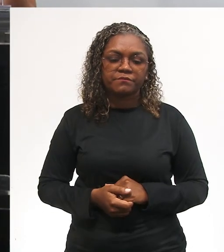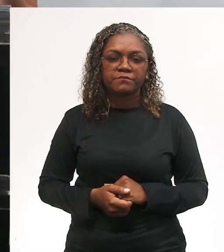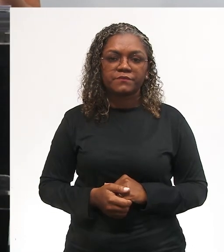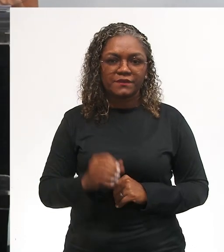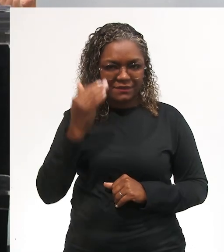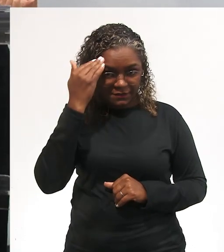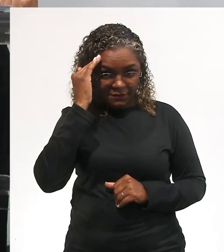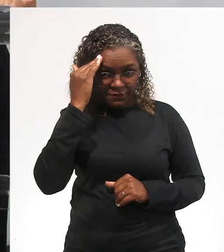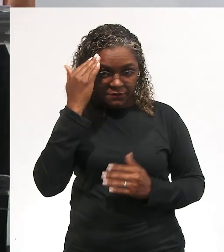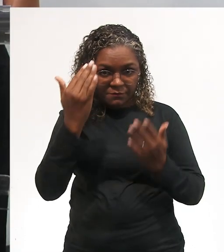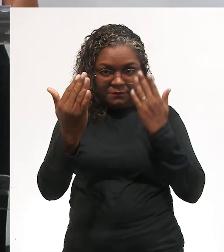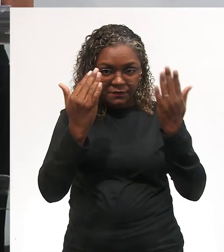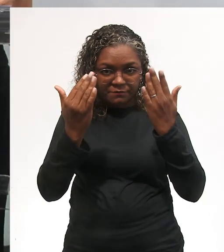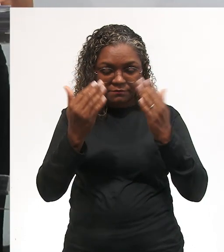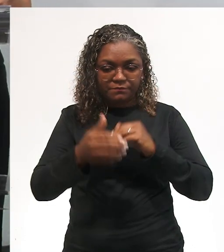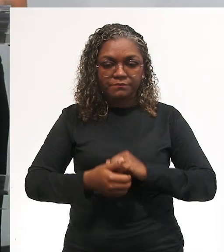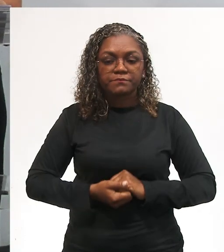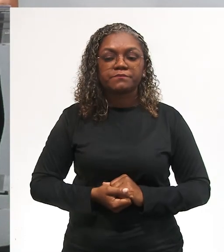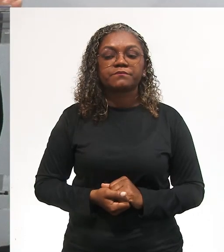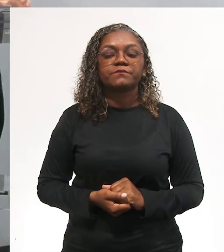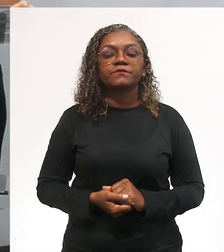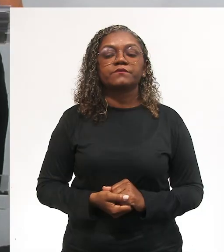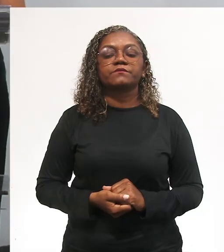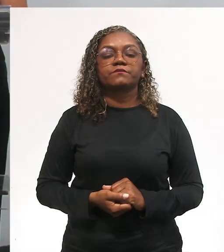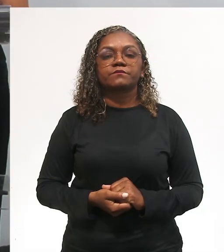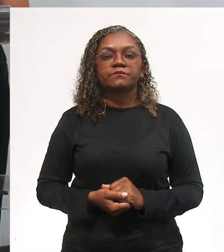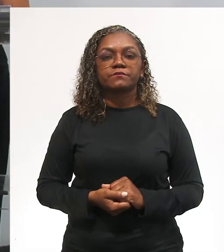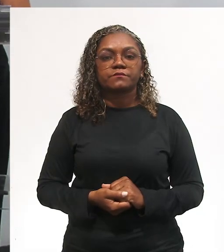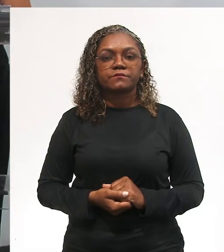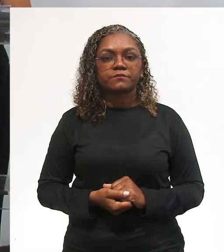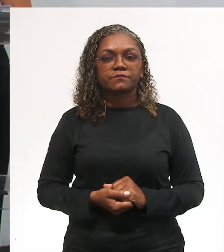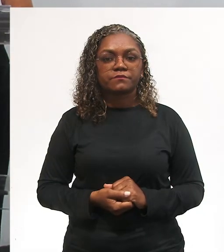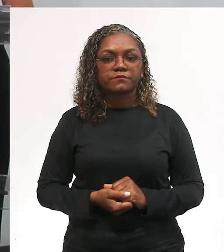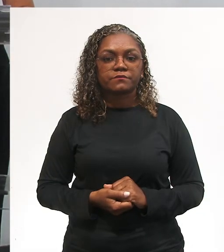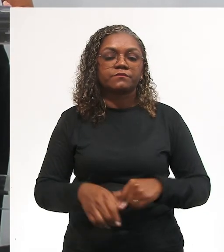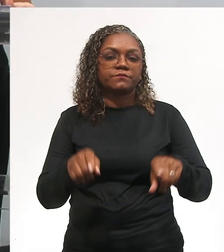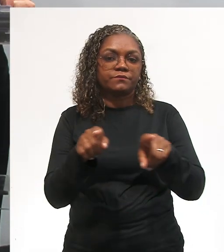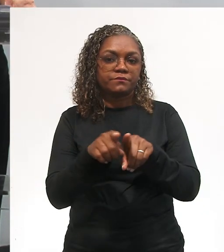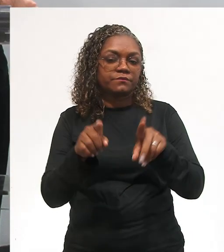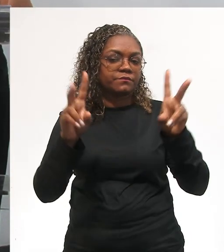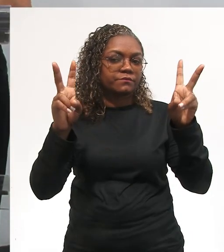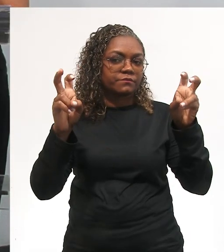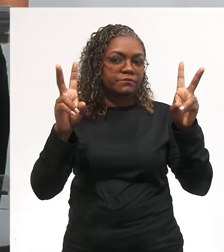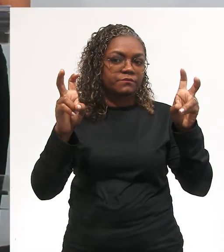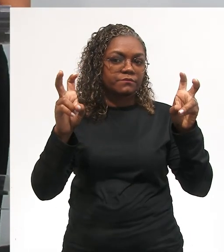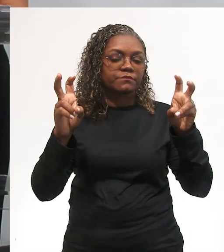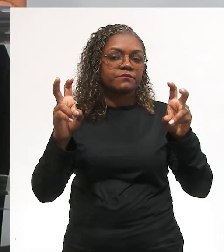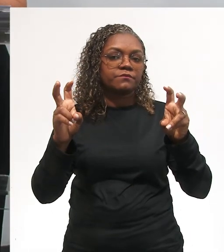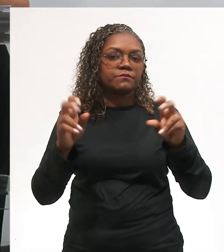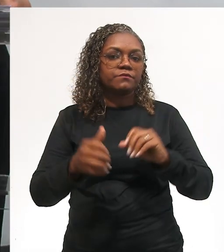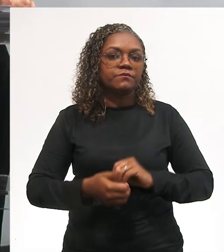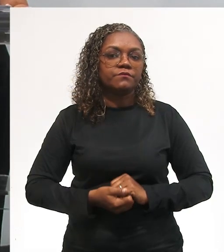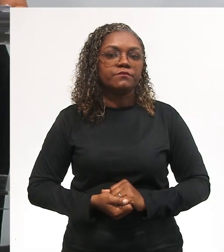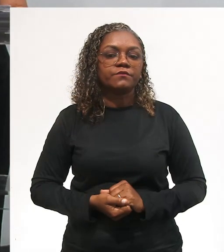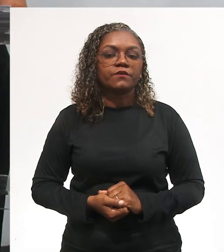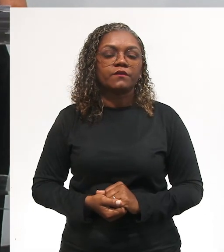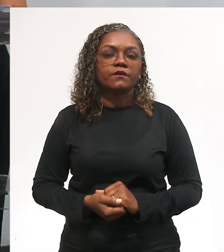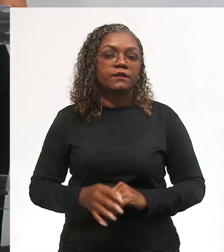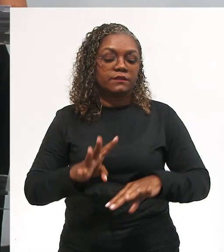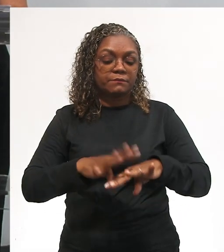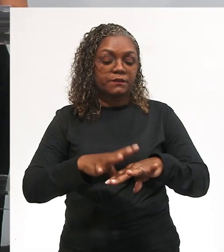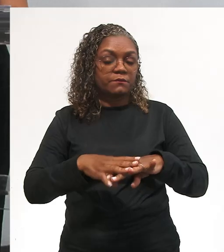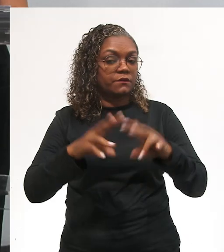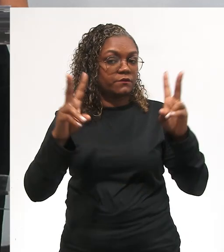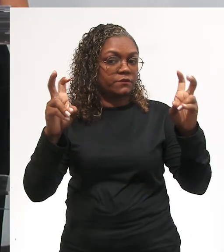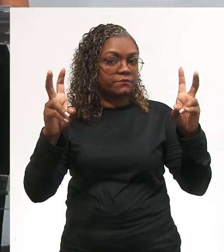cresce, a outra decresce. Lembrando que nós, quando estamos tratando de grandezas, quando estamos tratando da